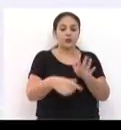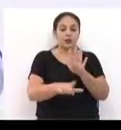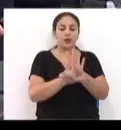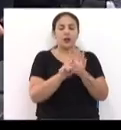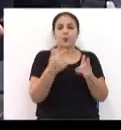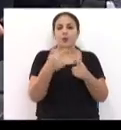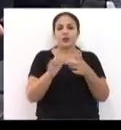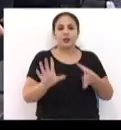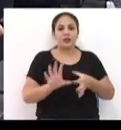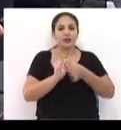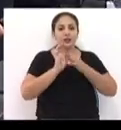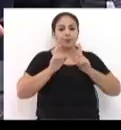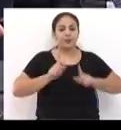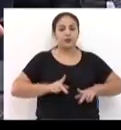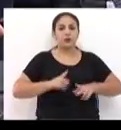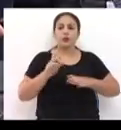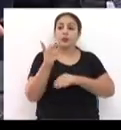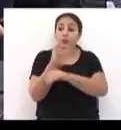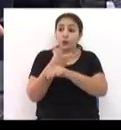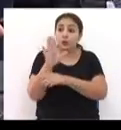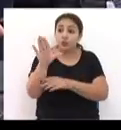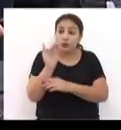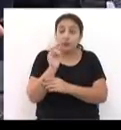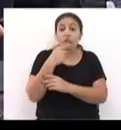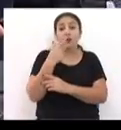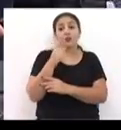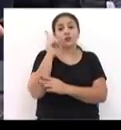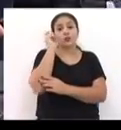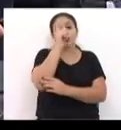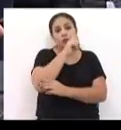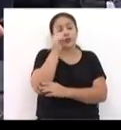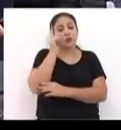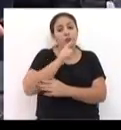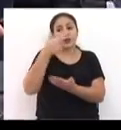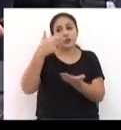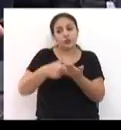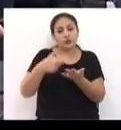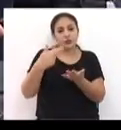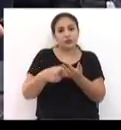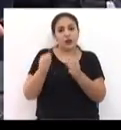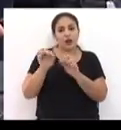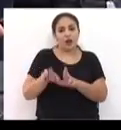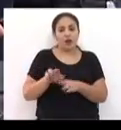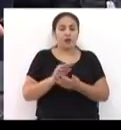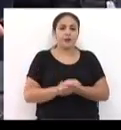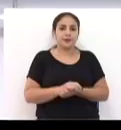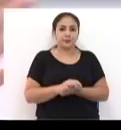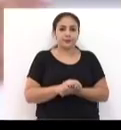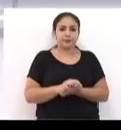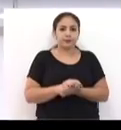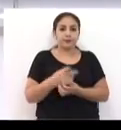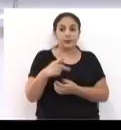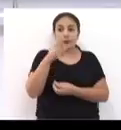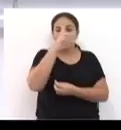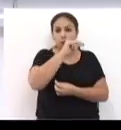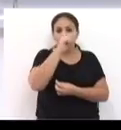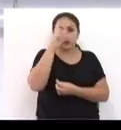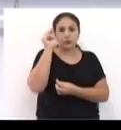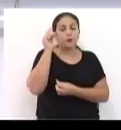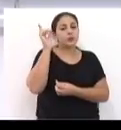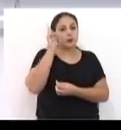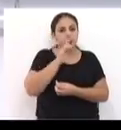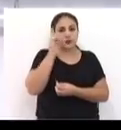da lei está ligada a pessoas que o procuraram por terem dificuldades em regularizar sua área. Para ele, o